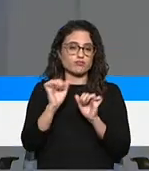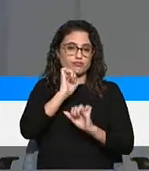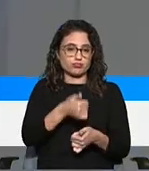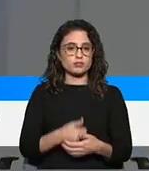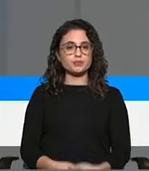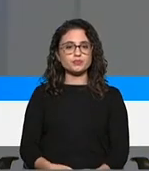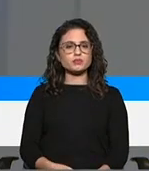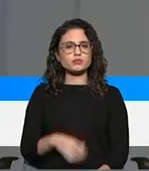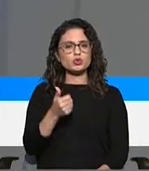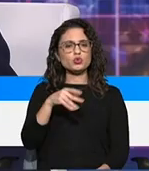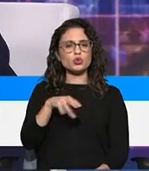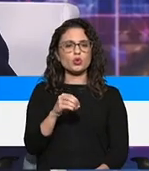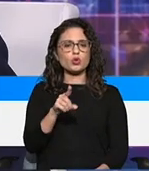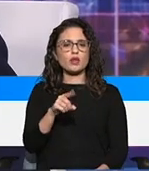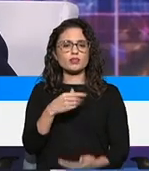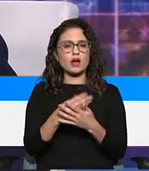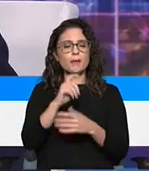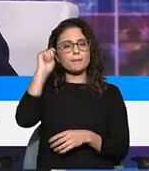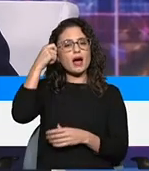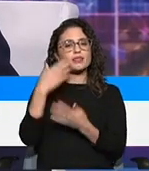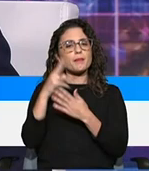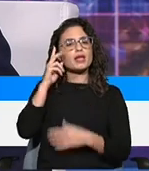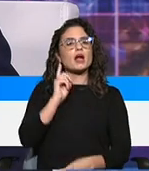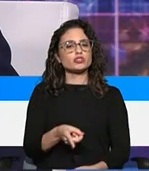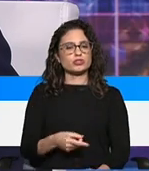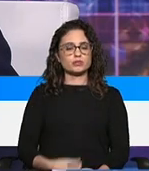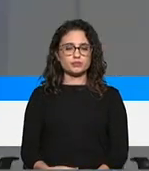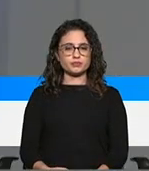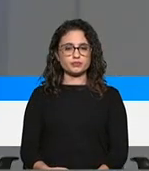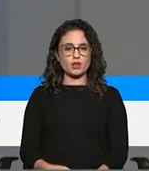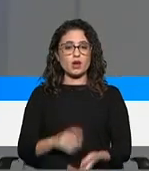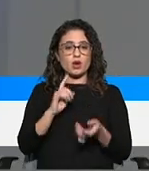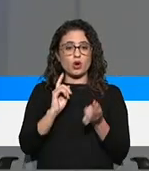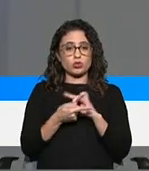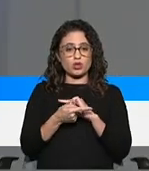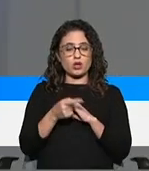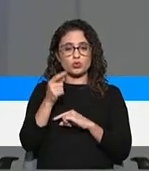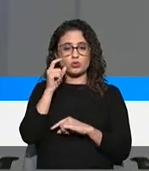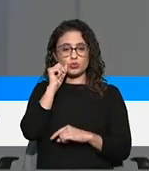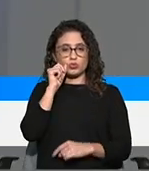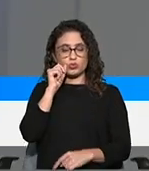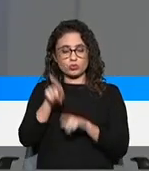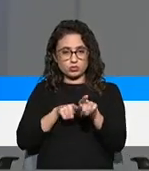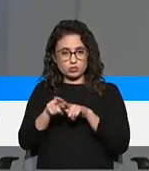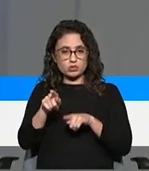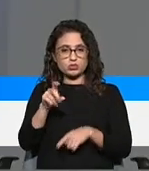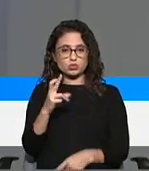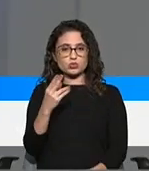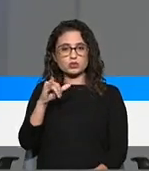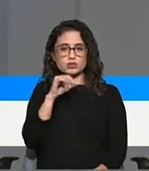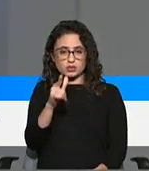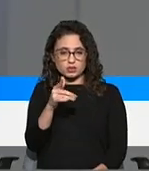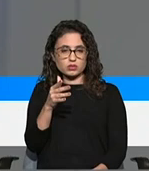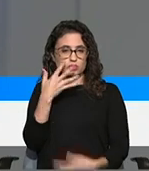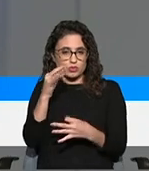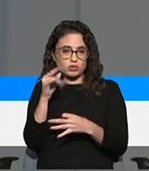e para a madeira nós reparo eu ao contrário do que diz o senhor Deputado ritani naturalmente de uma forma legítima eh este